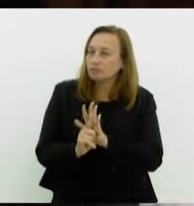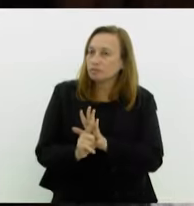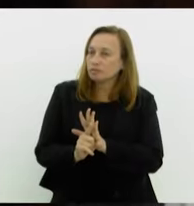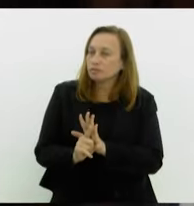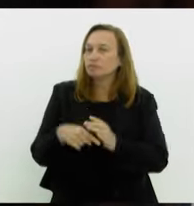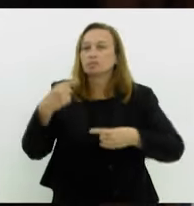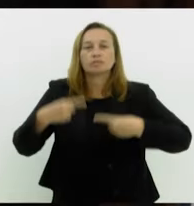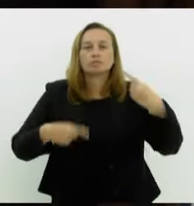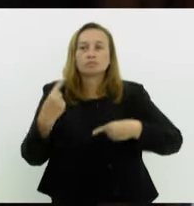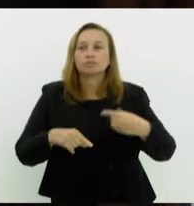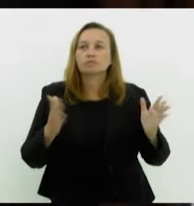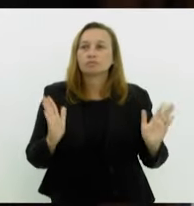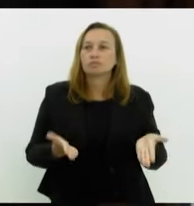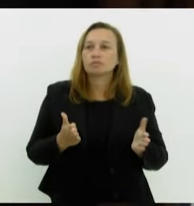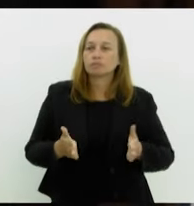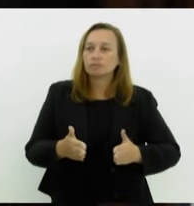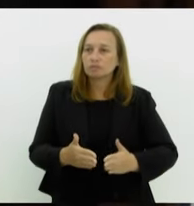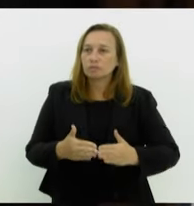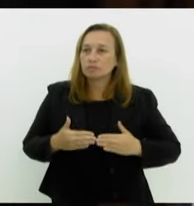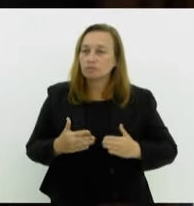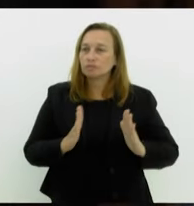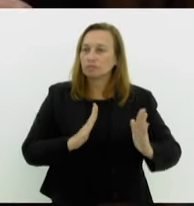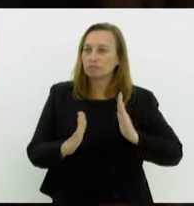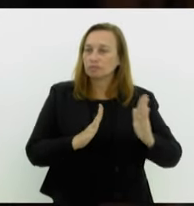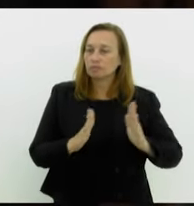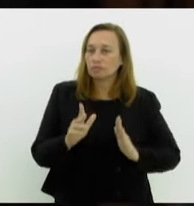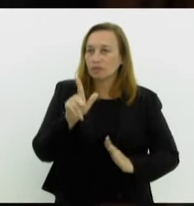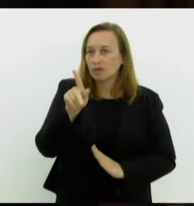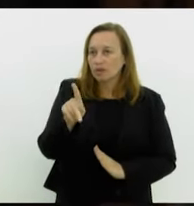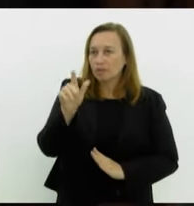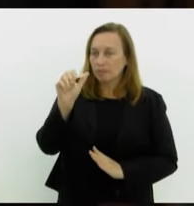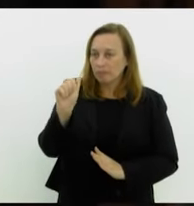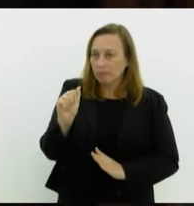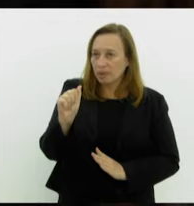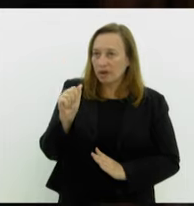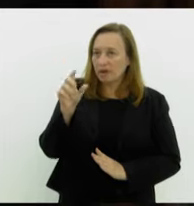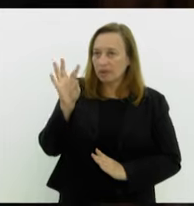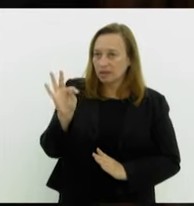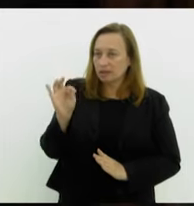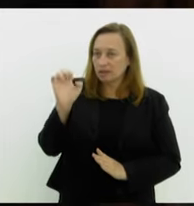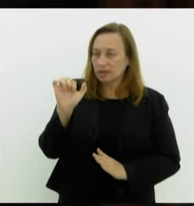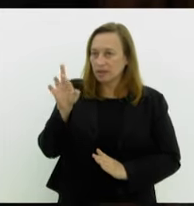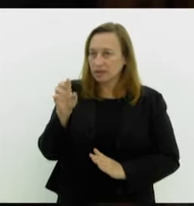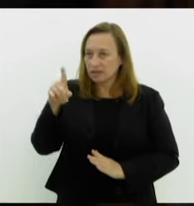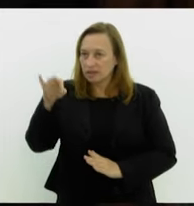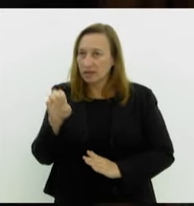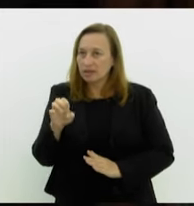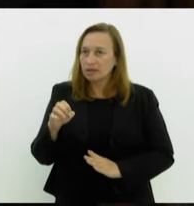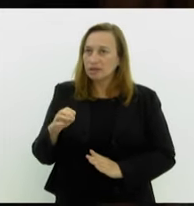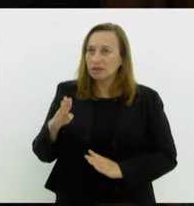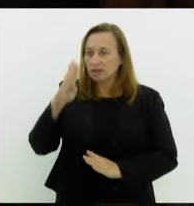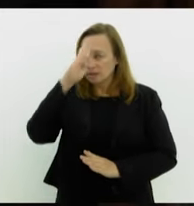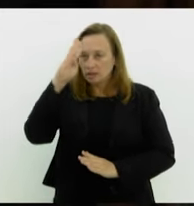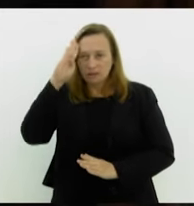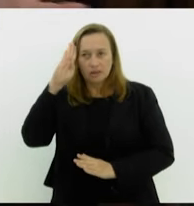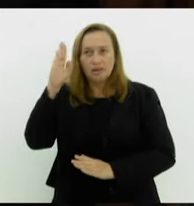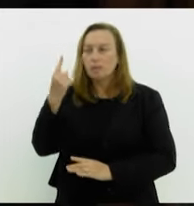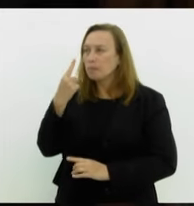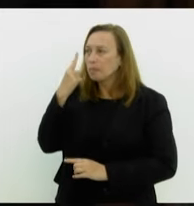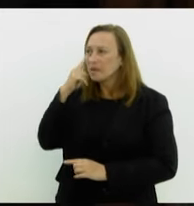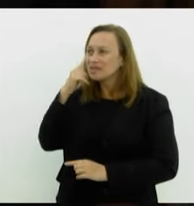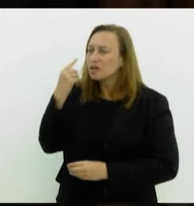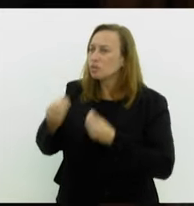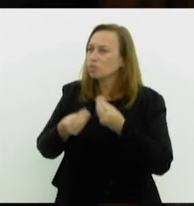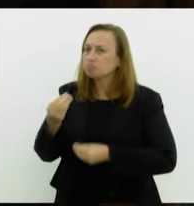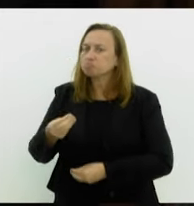gente tá discutindo agora licença paternidade a academia entrou com uma pesquisa para saber como tão pensando as mulheres o Brasil pra